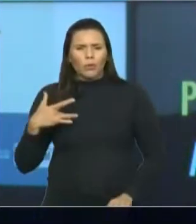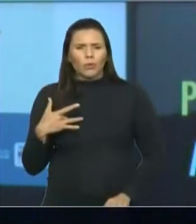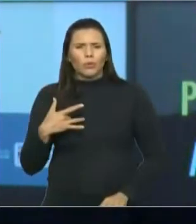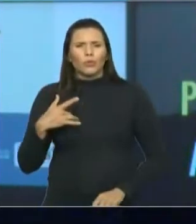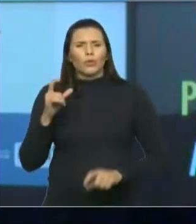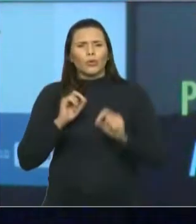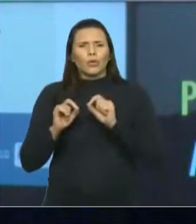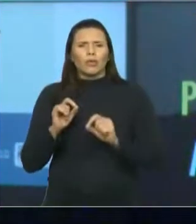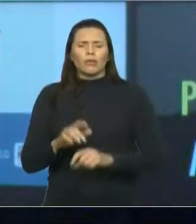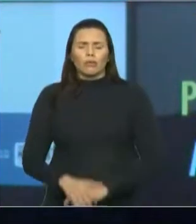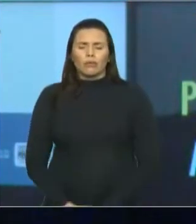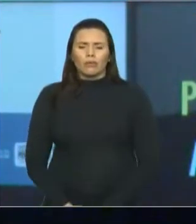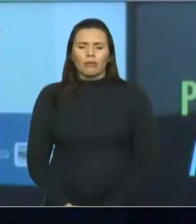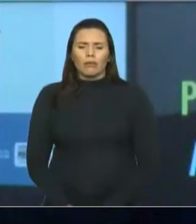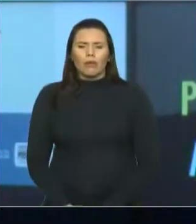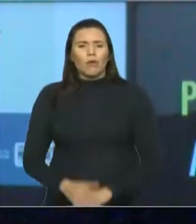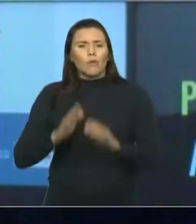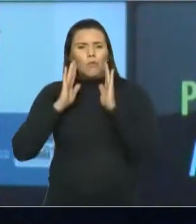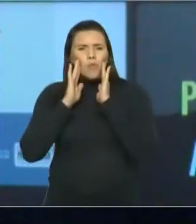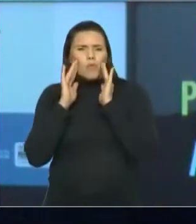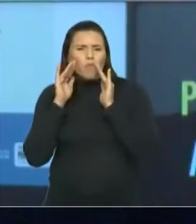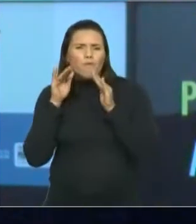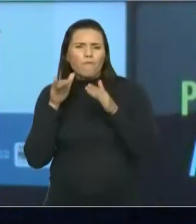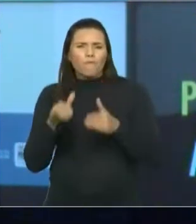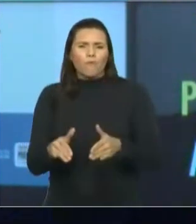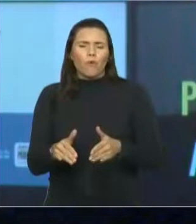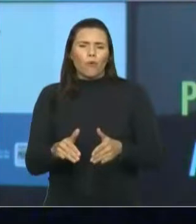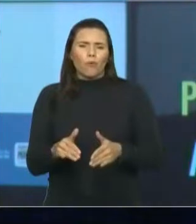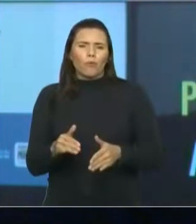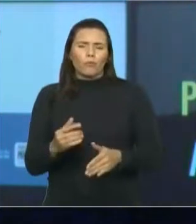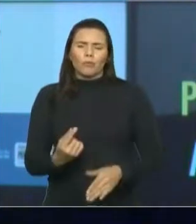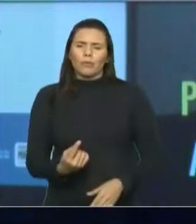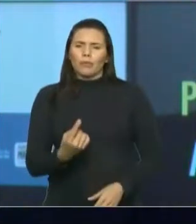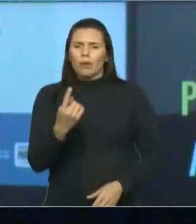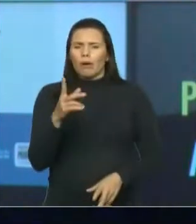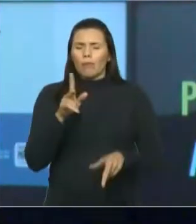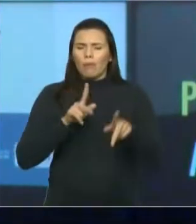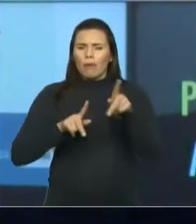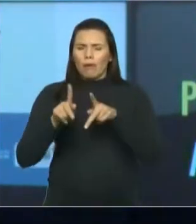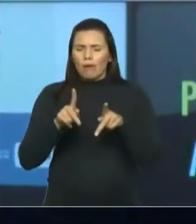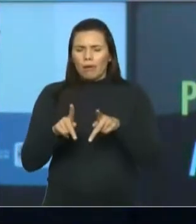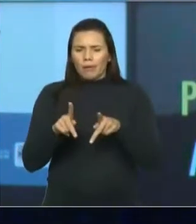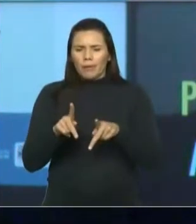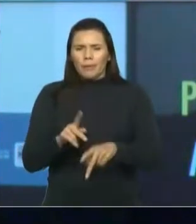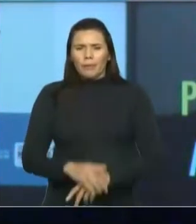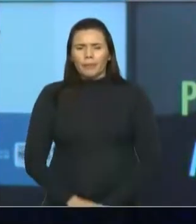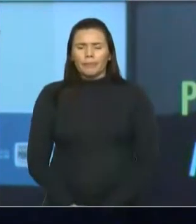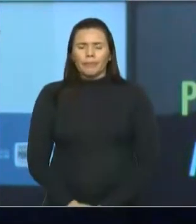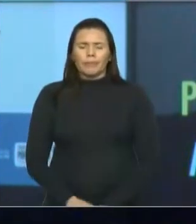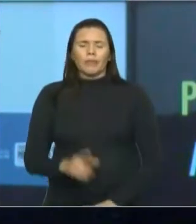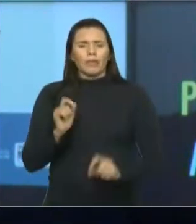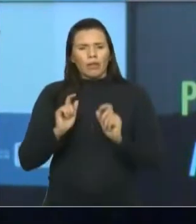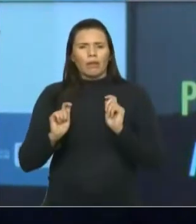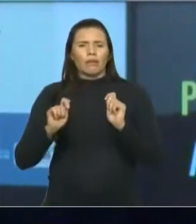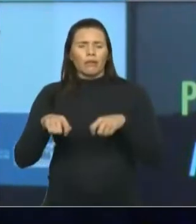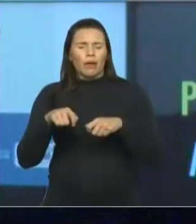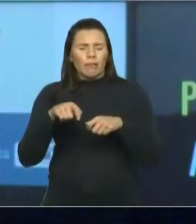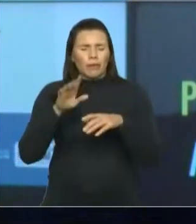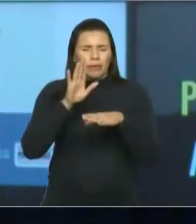hierarquia, voltadas para uma população. A gente tem uma atitude proativa e, mais do que